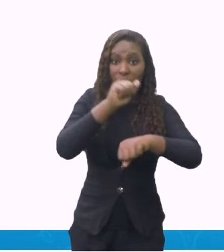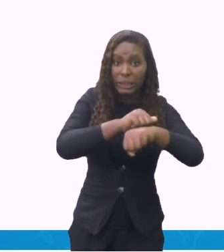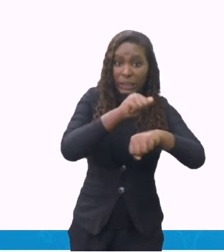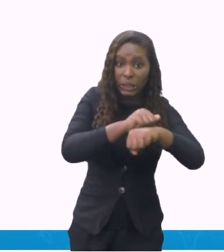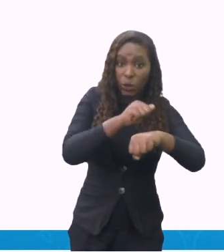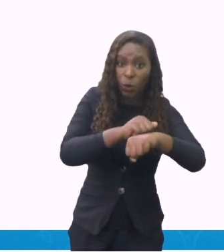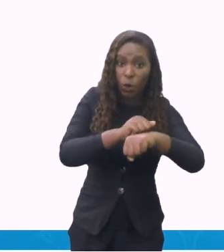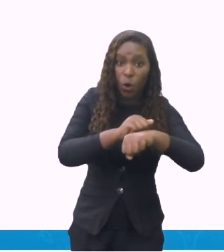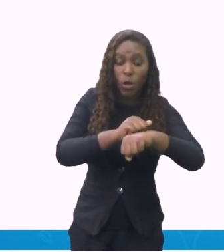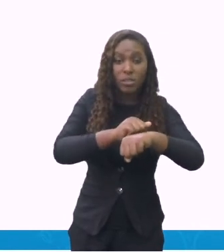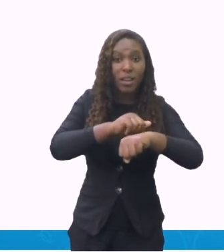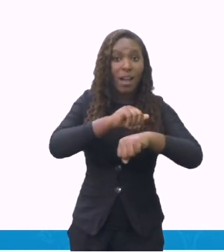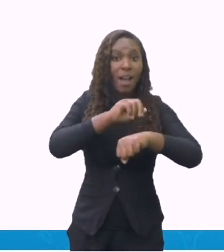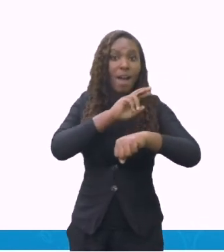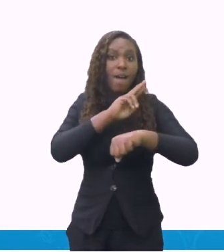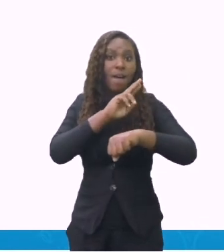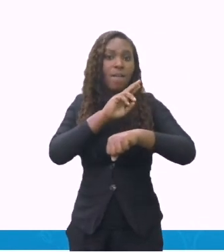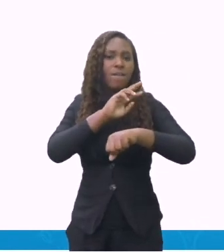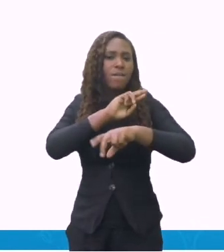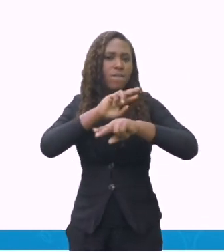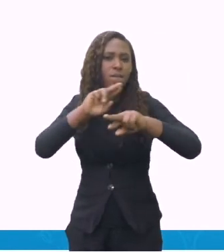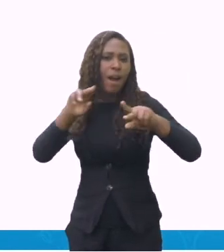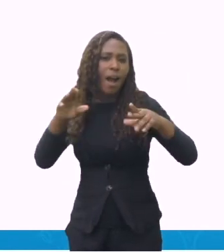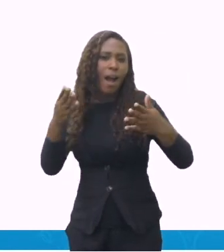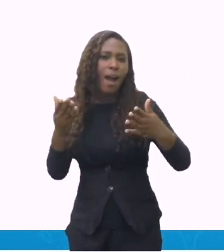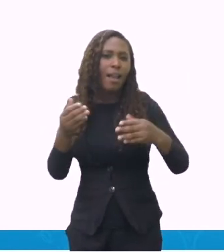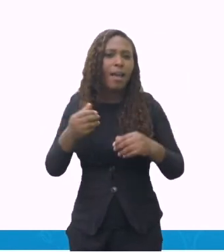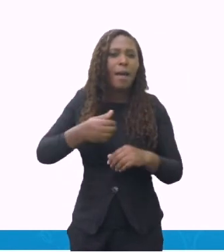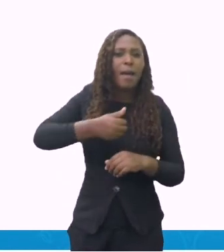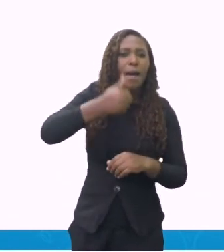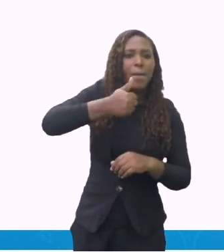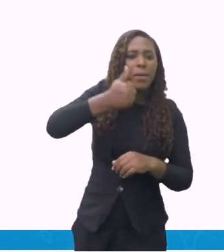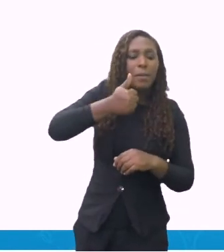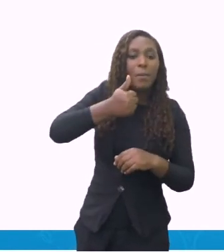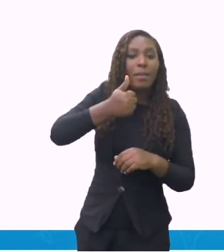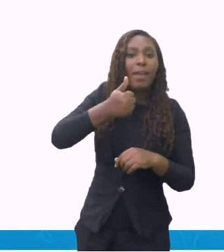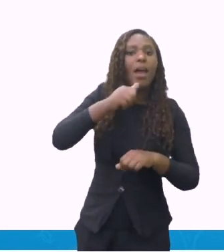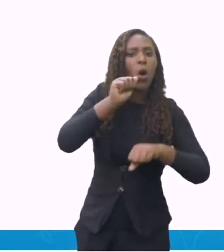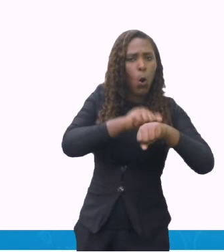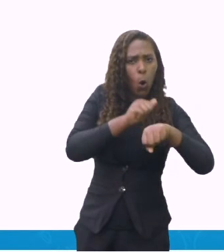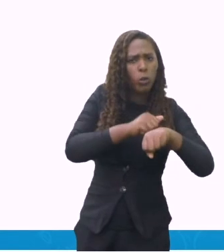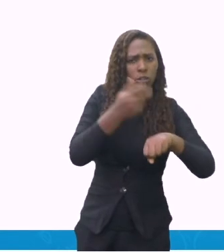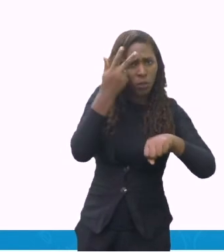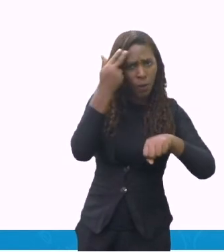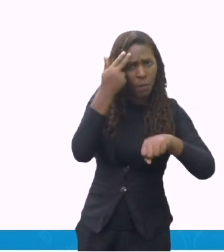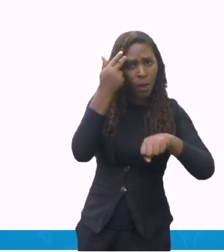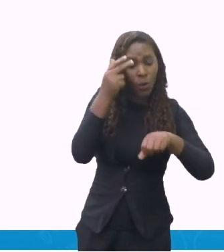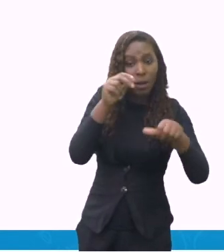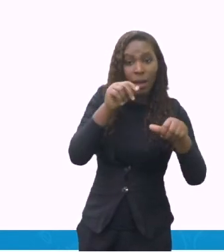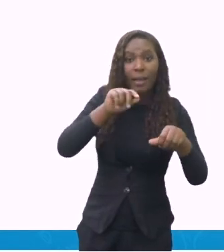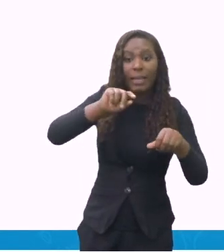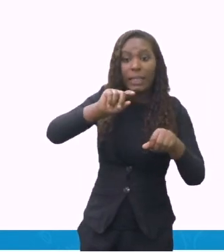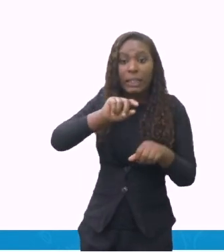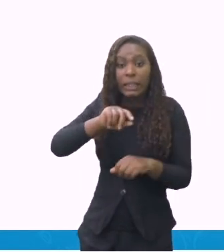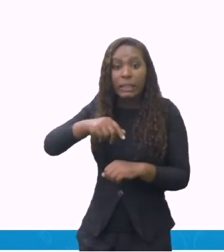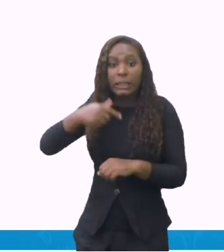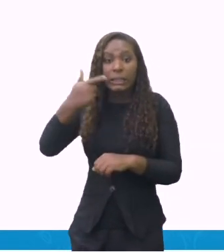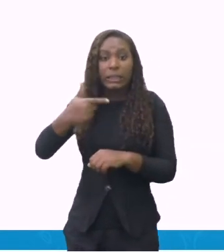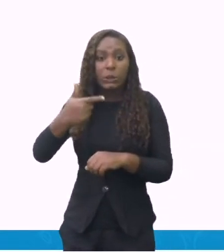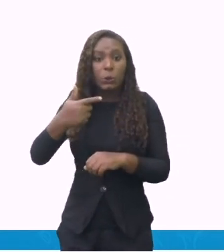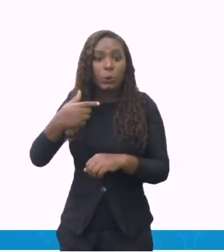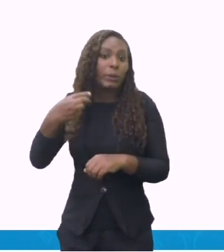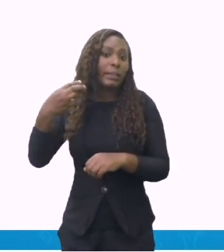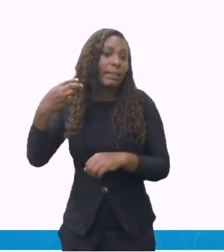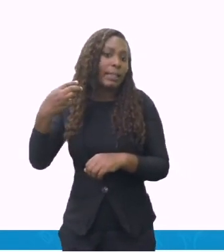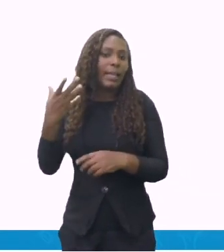argilito ao xisto. E o granito, lá uma rocha metamórfica, lembra? Uma rocha